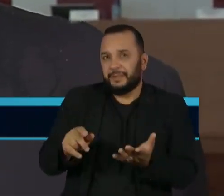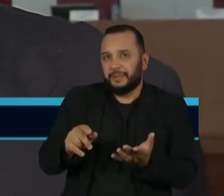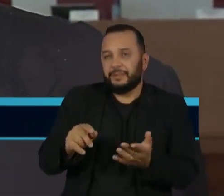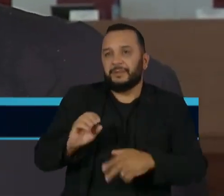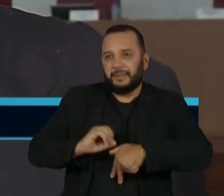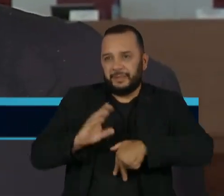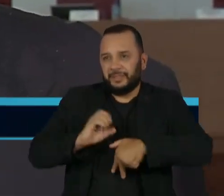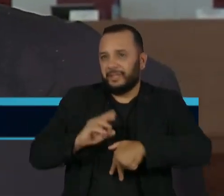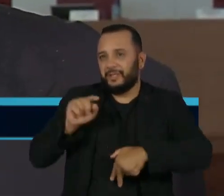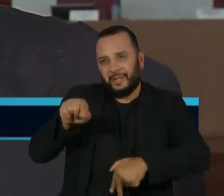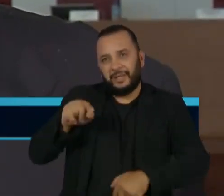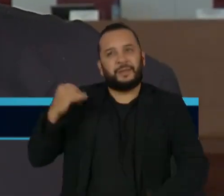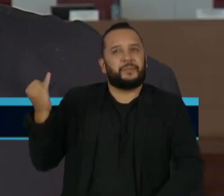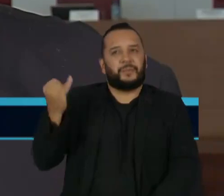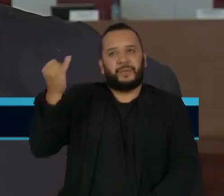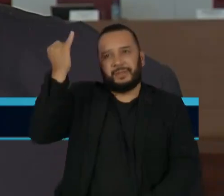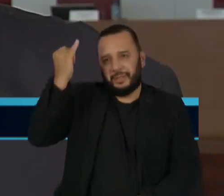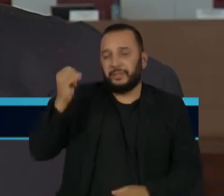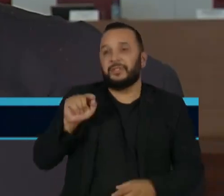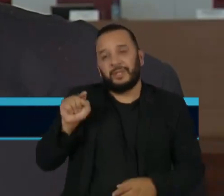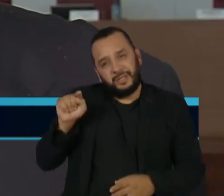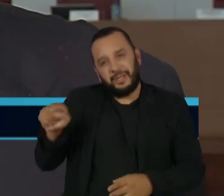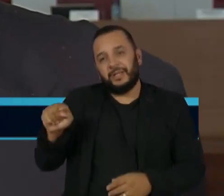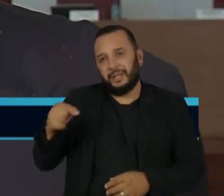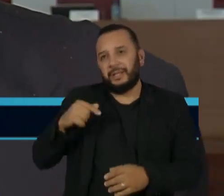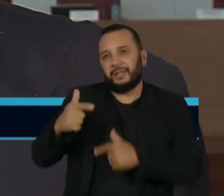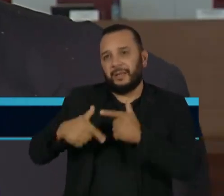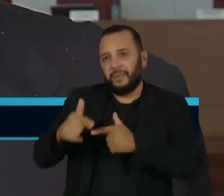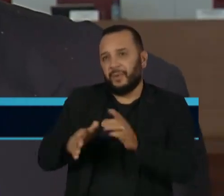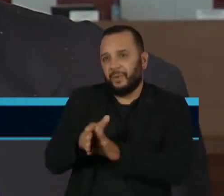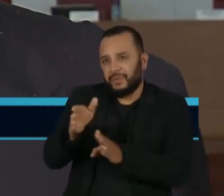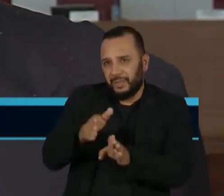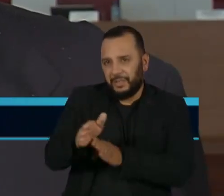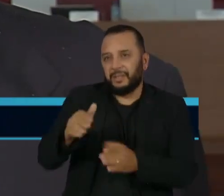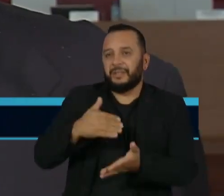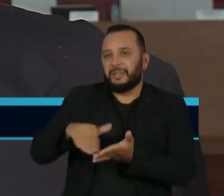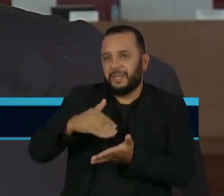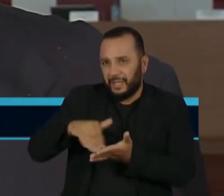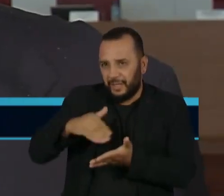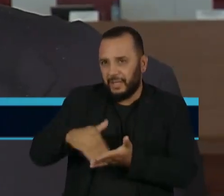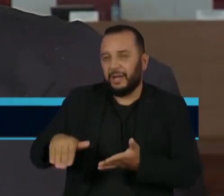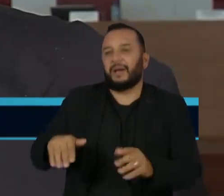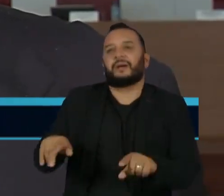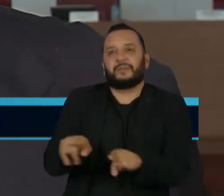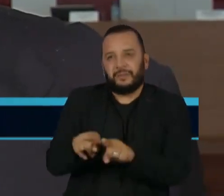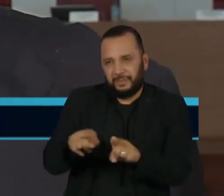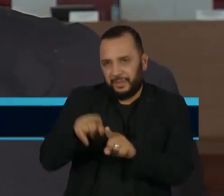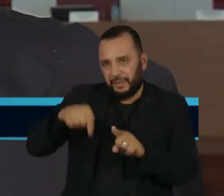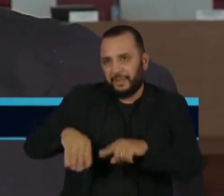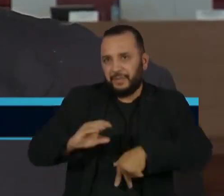Fundação Padre ancheta onde ele foi Conselheiro secretário da mesa homem ilustre deixa saudades